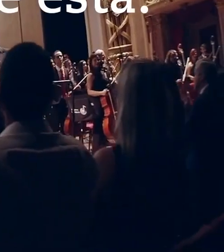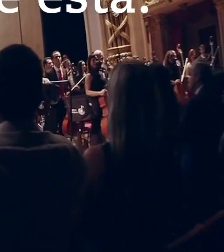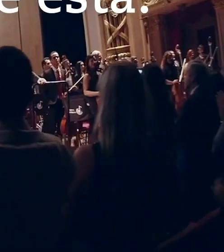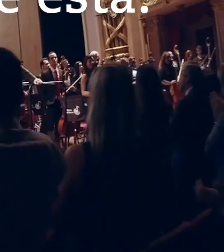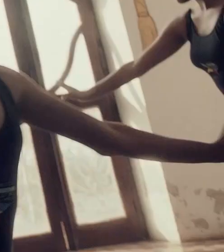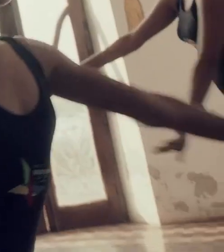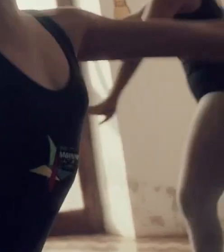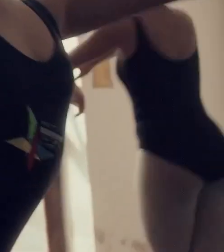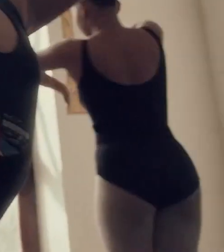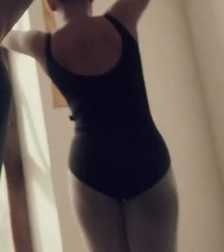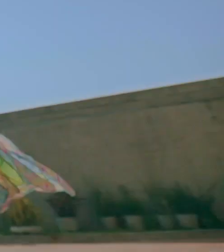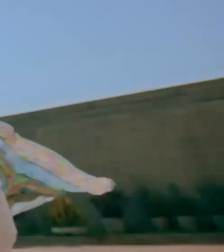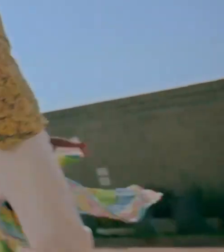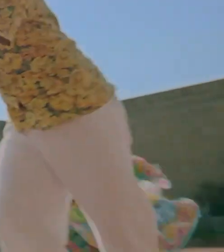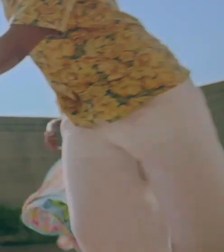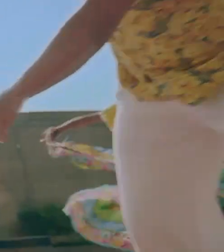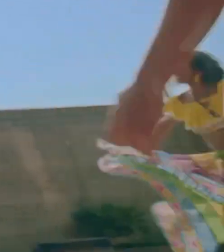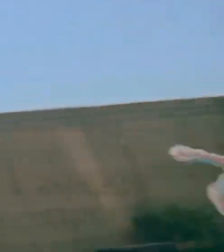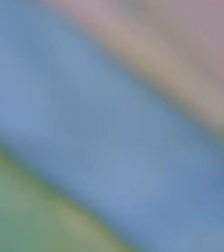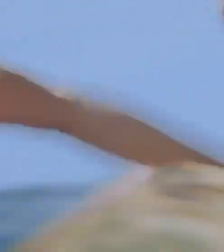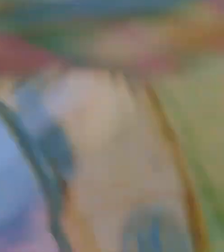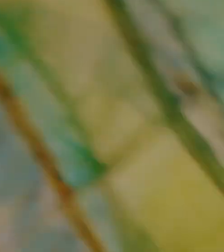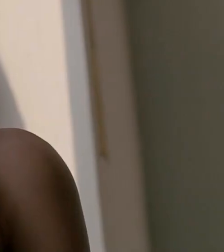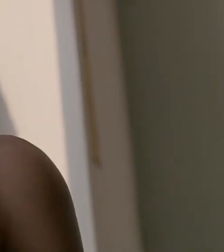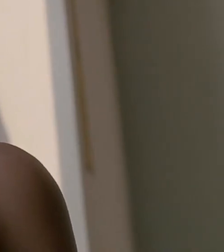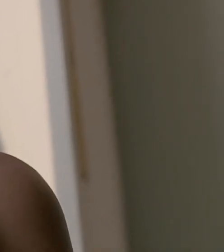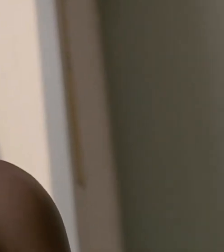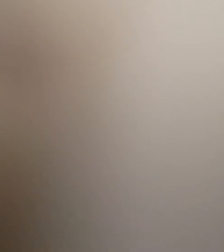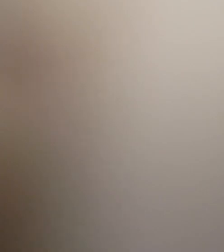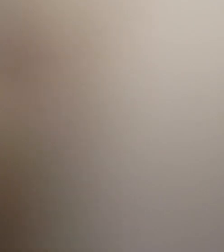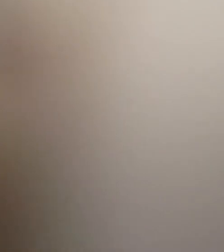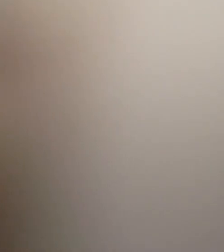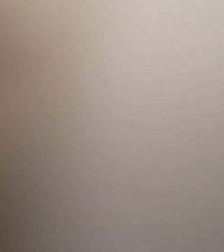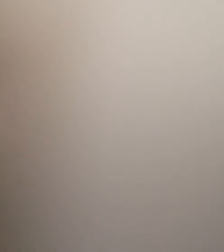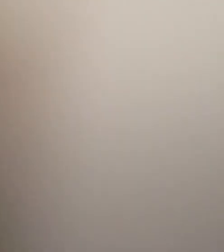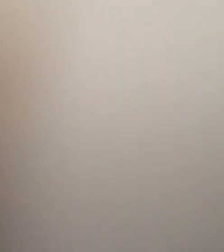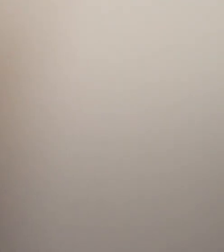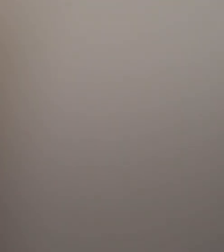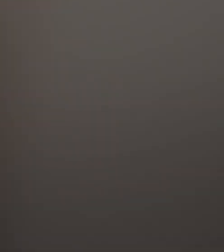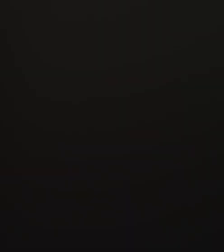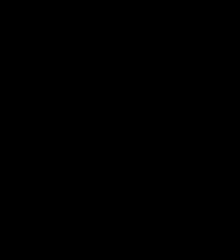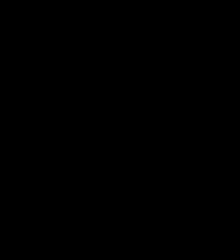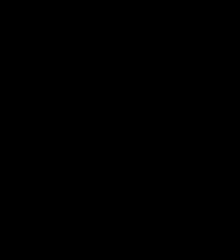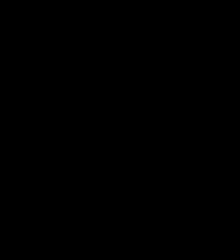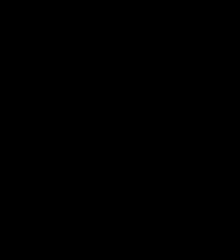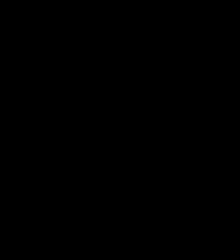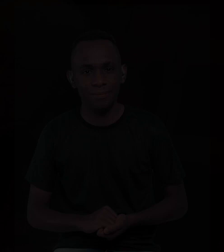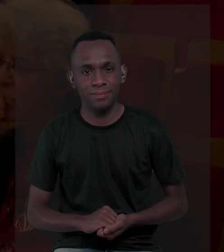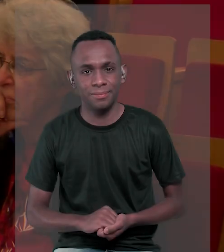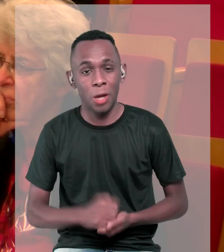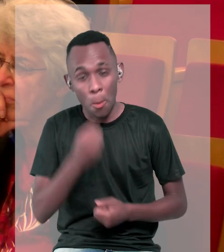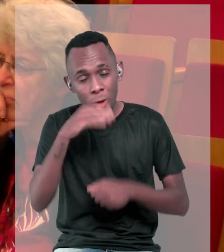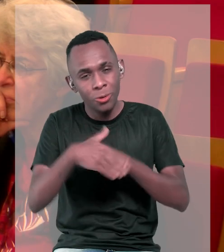a Vale está. Apoiando e valorizando nossa cultura, crescemos e evoluímos juntos. Boa